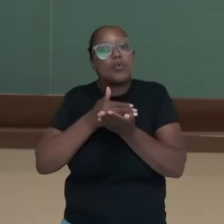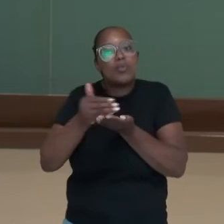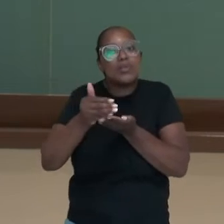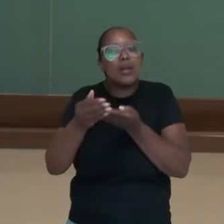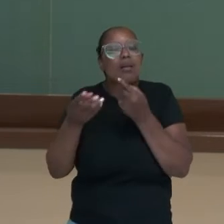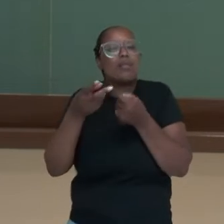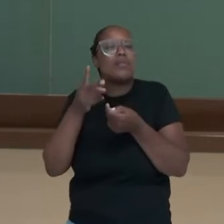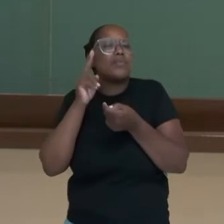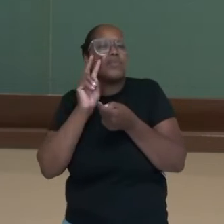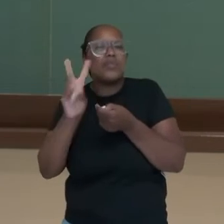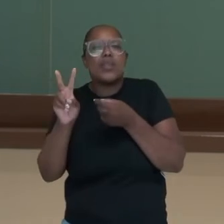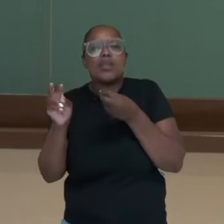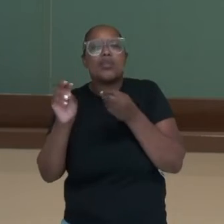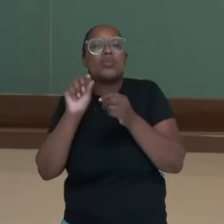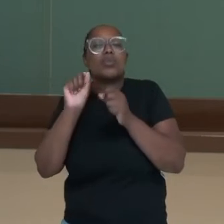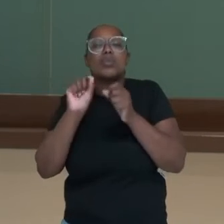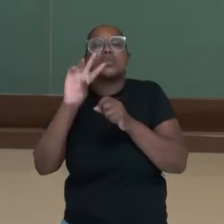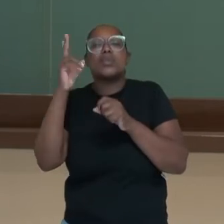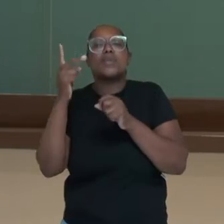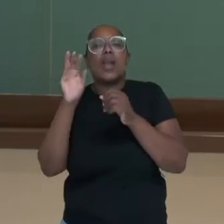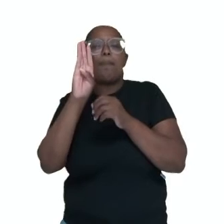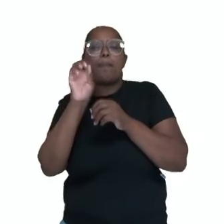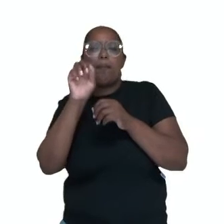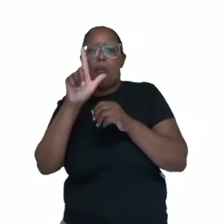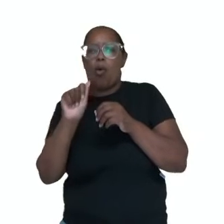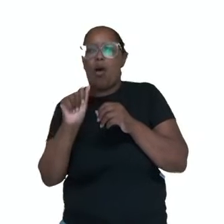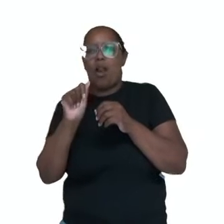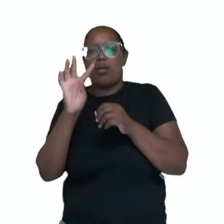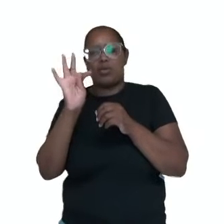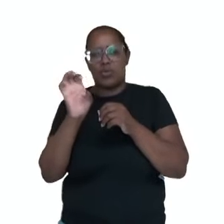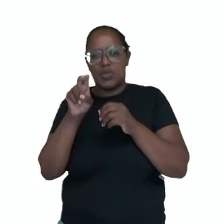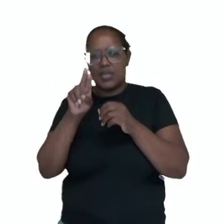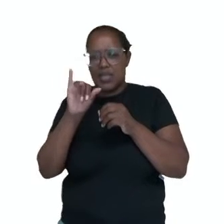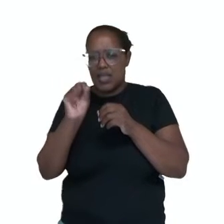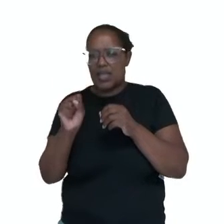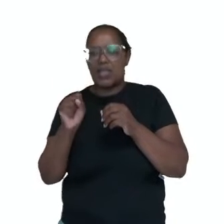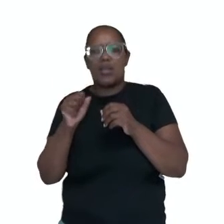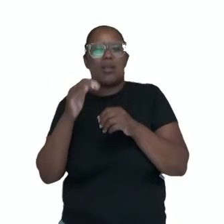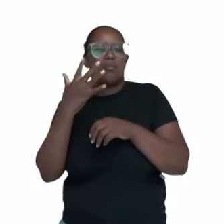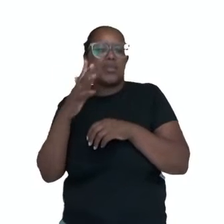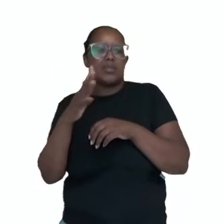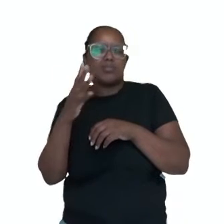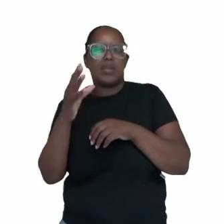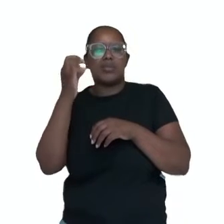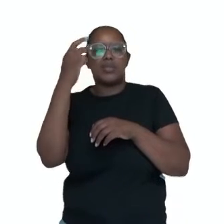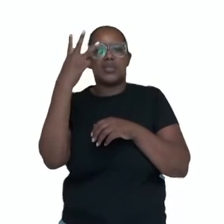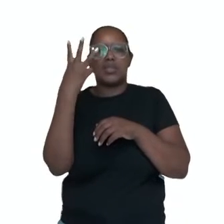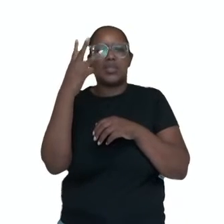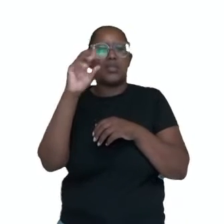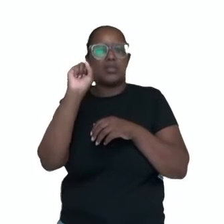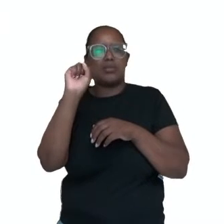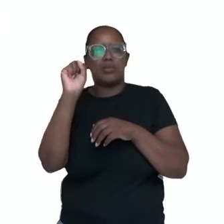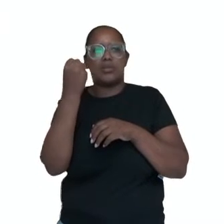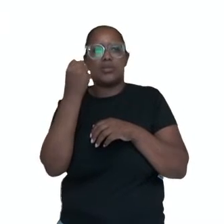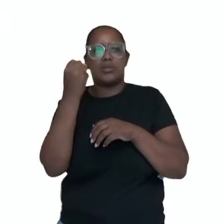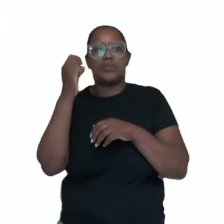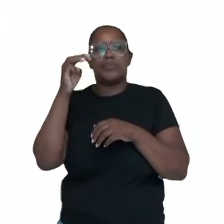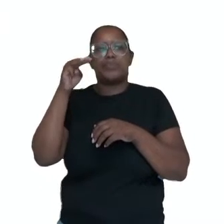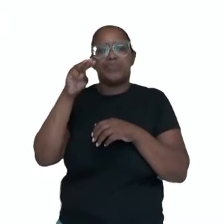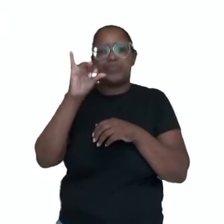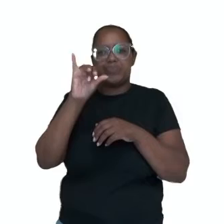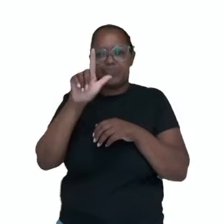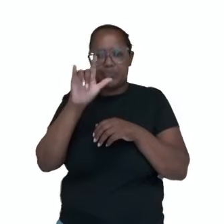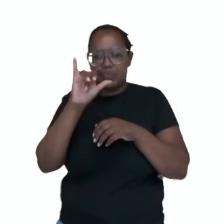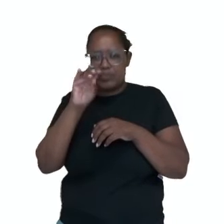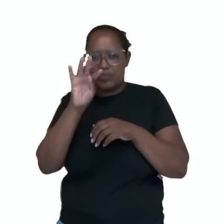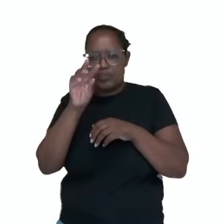falar um pouquinho da bola do tênis de mesa. Então elas eram de 38 milímetros em